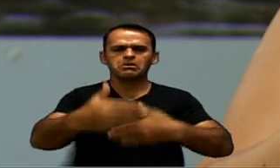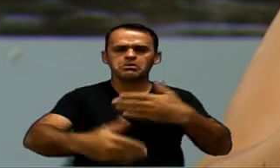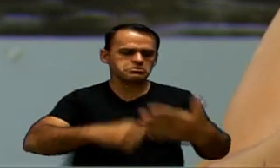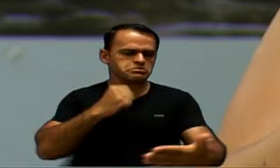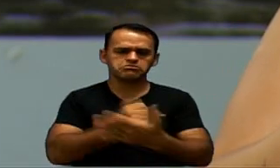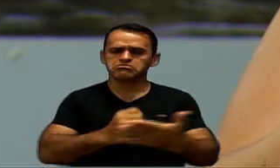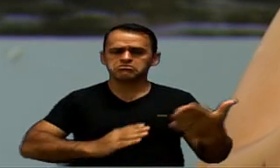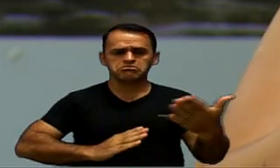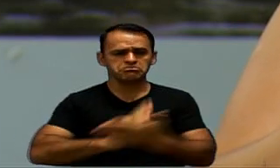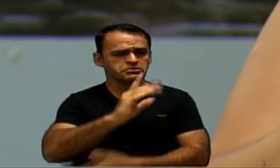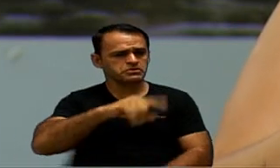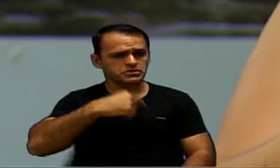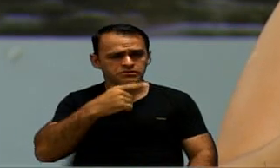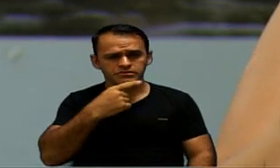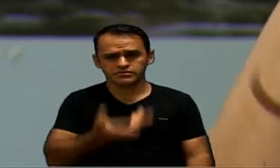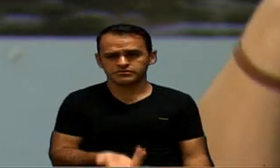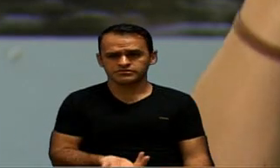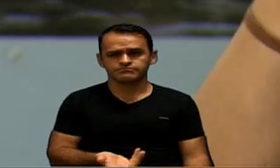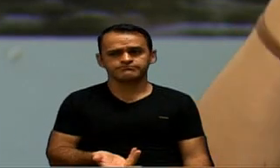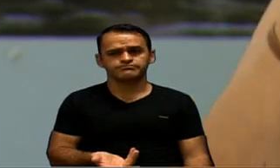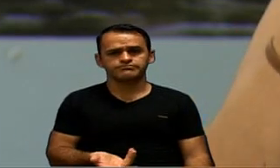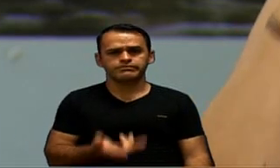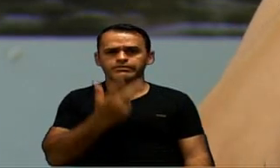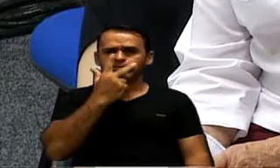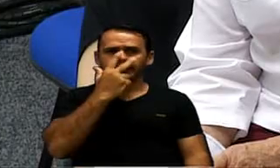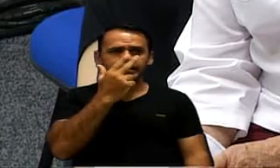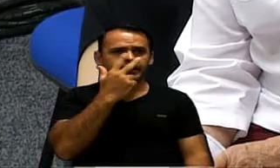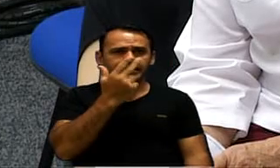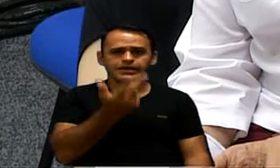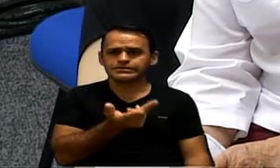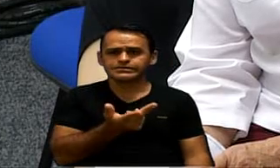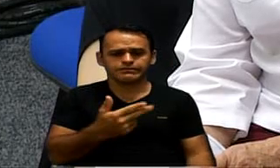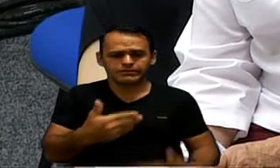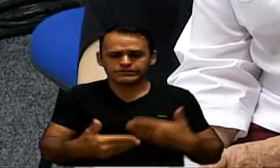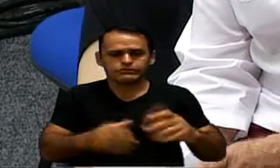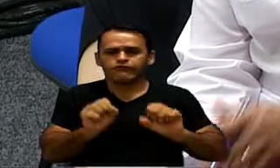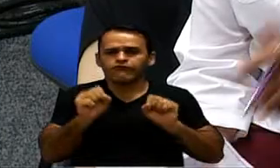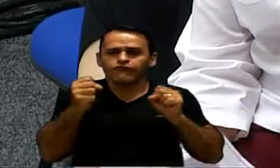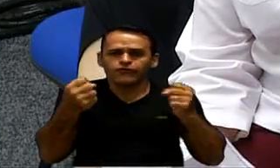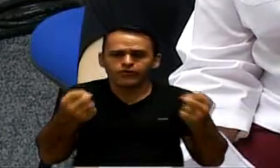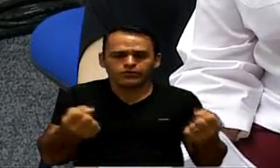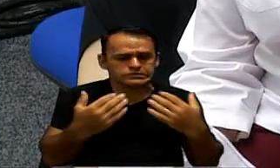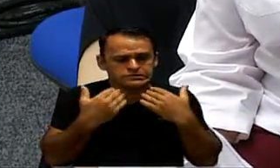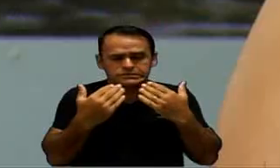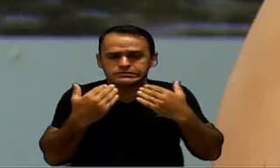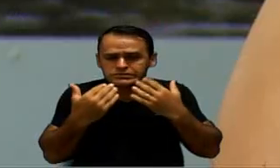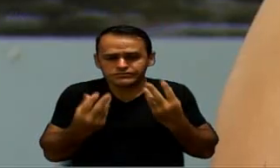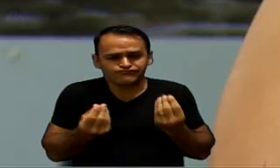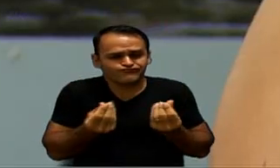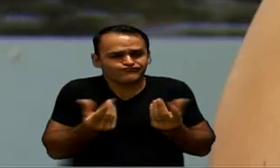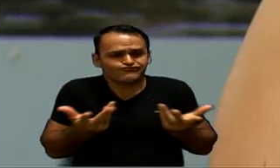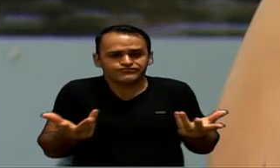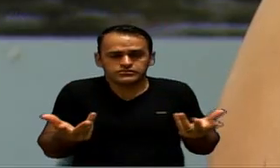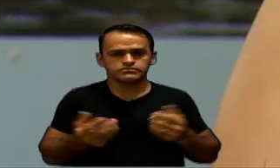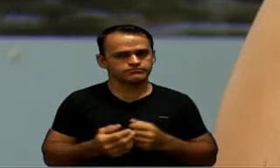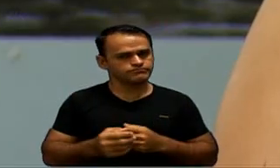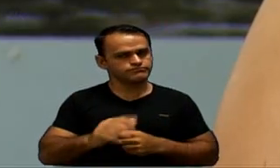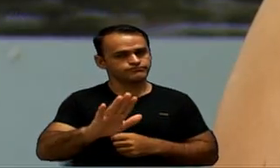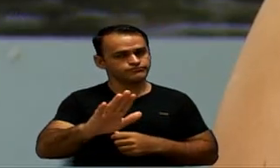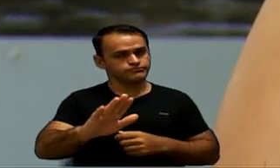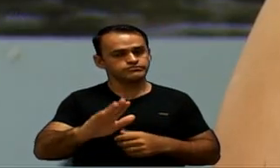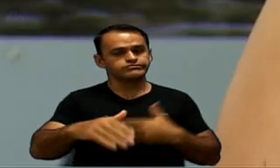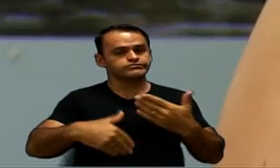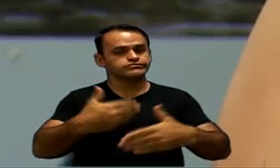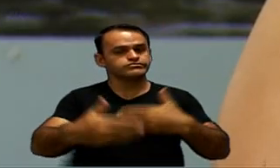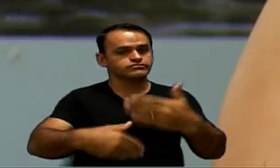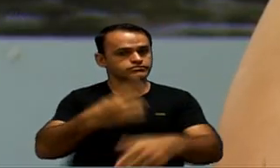sanção do governador. Então, a gente parece que nada, nada e morre na praia. Então, para terminar, no dia 10, das 16